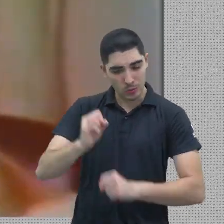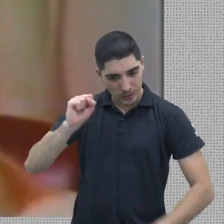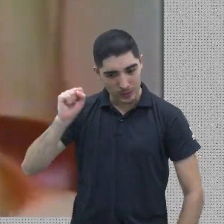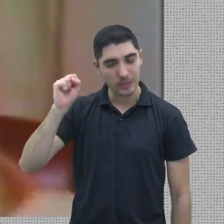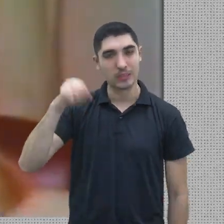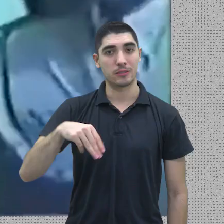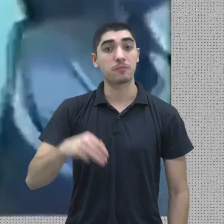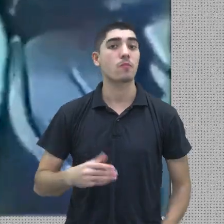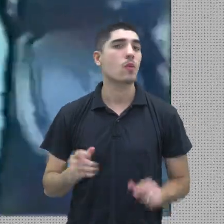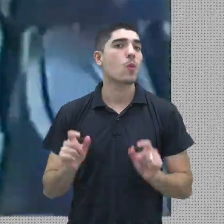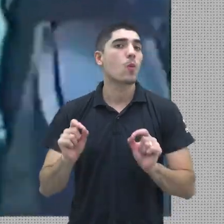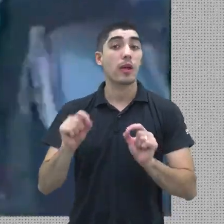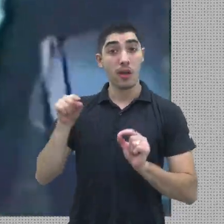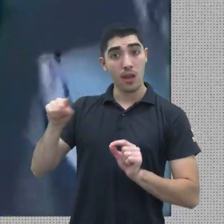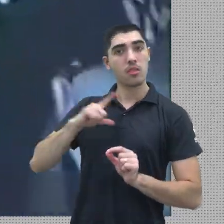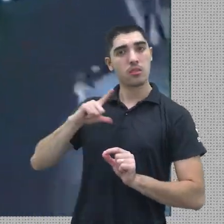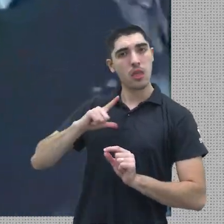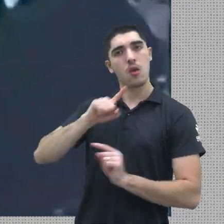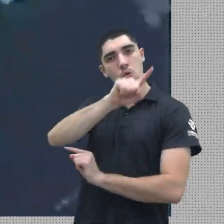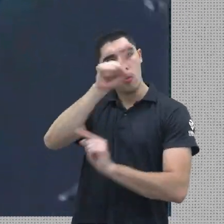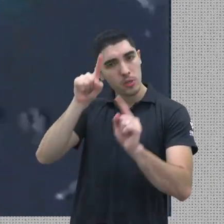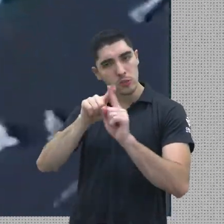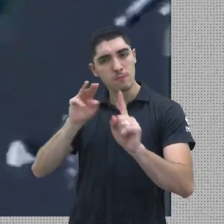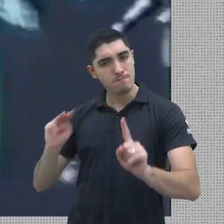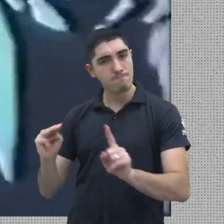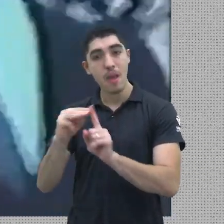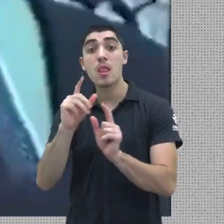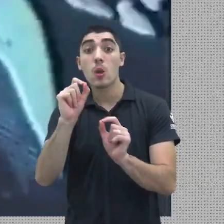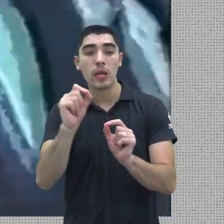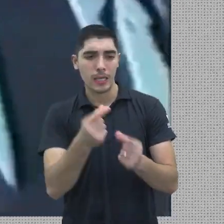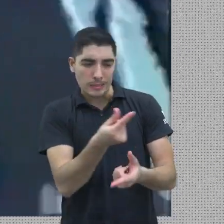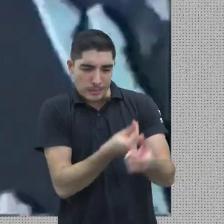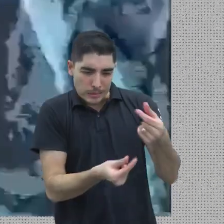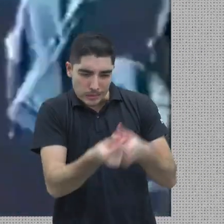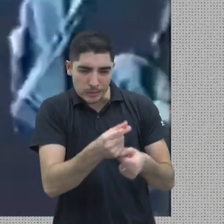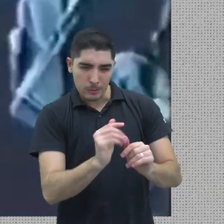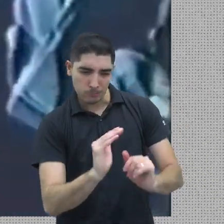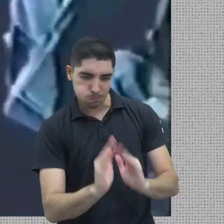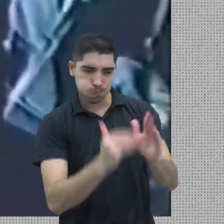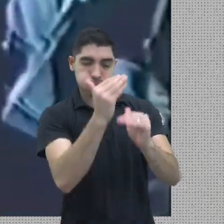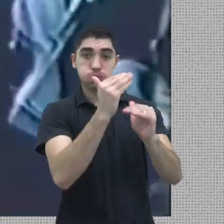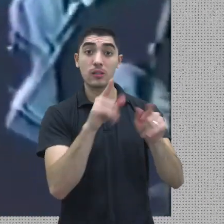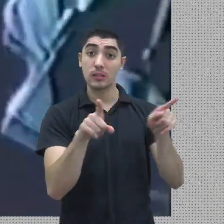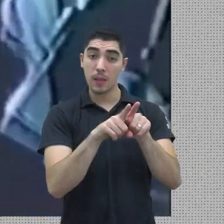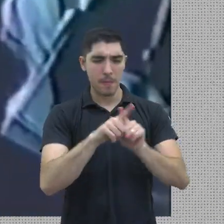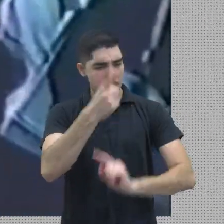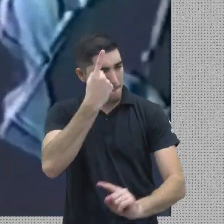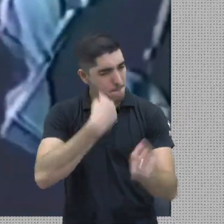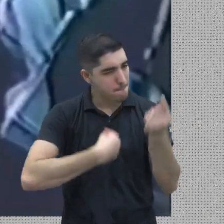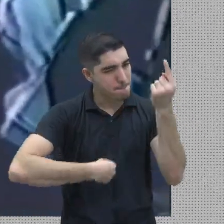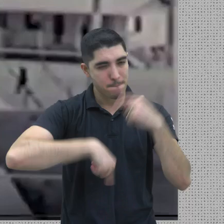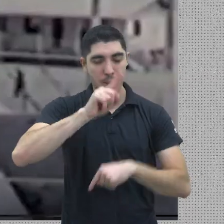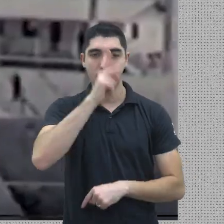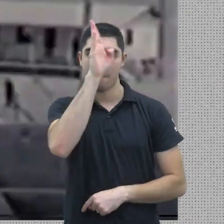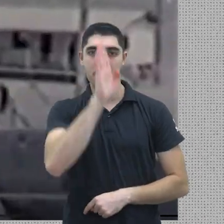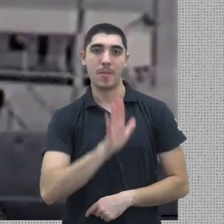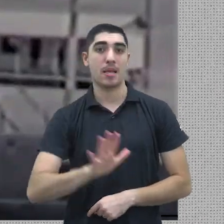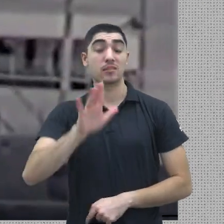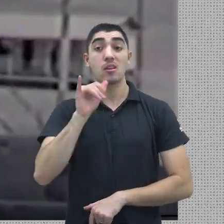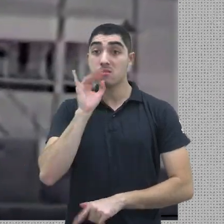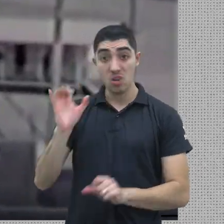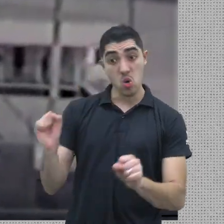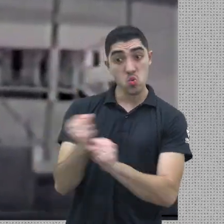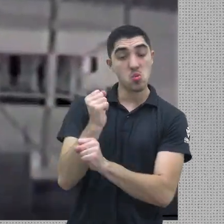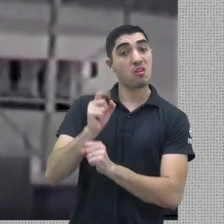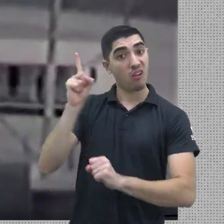anos em 5. Era um plano de metas que prometia impulsionar o desenvolvimento econômico e social do país. Uma das